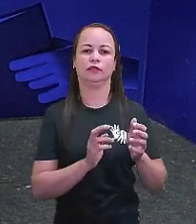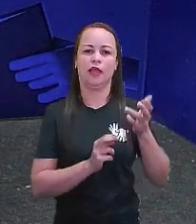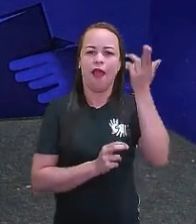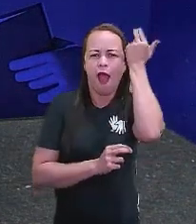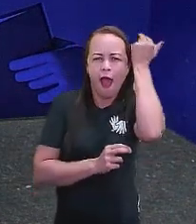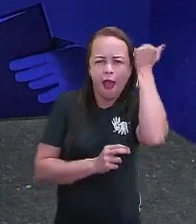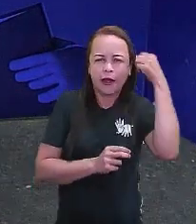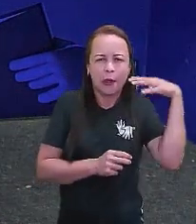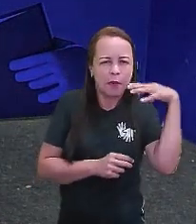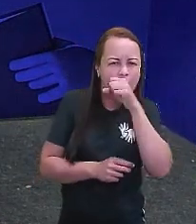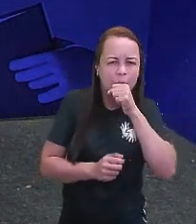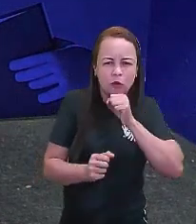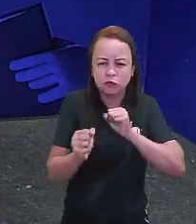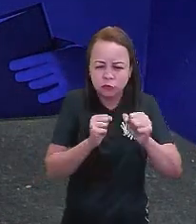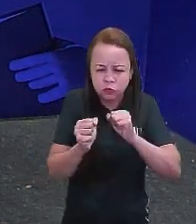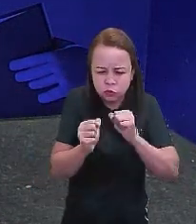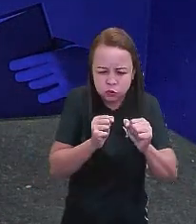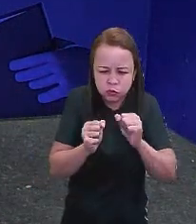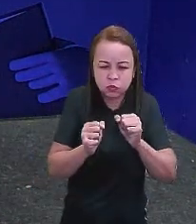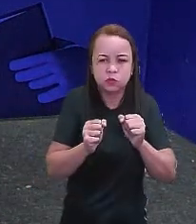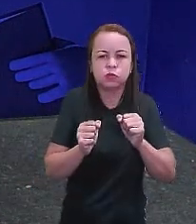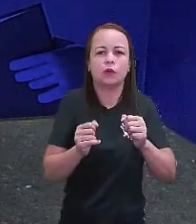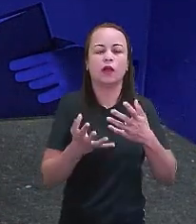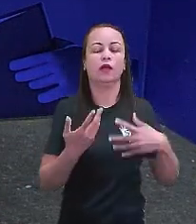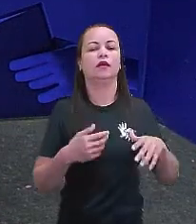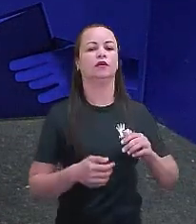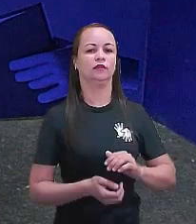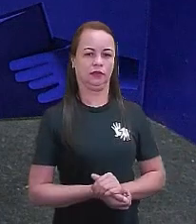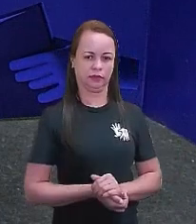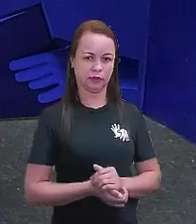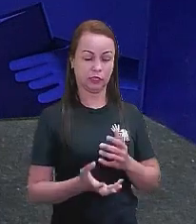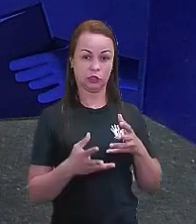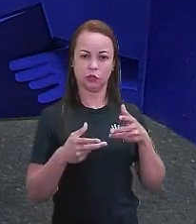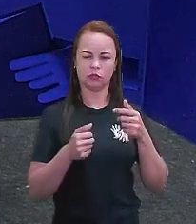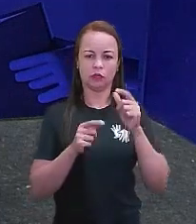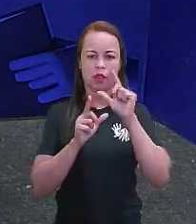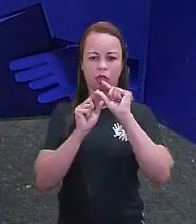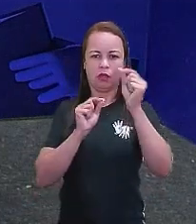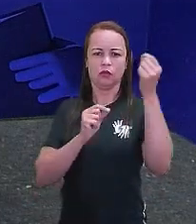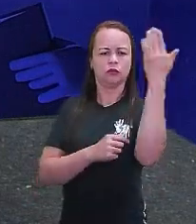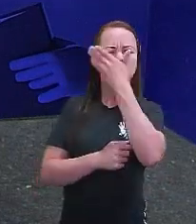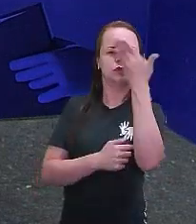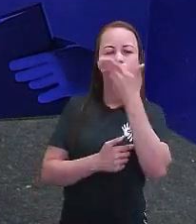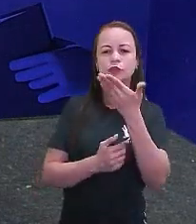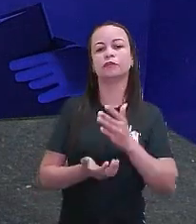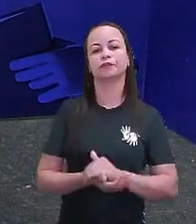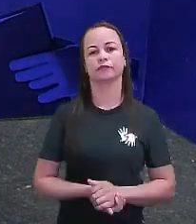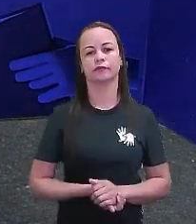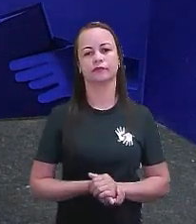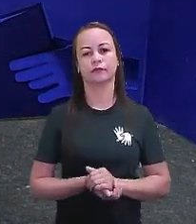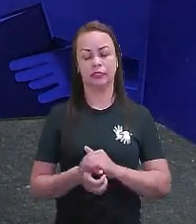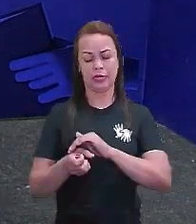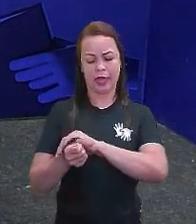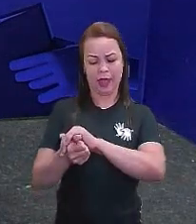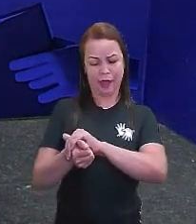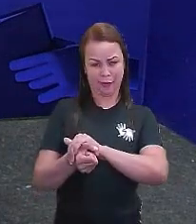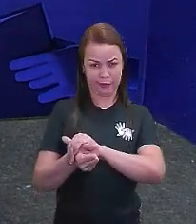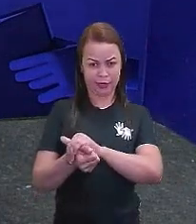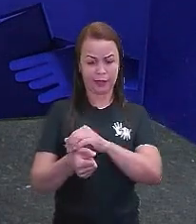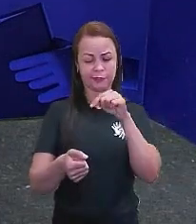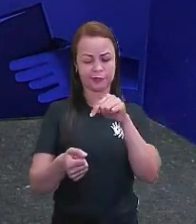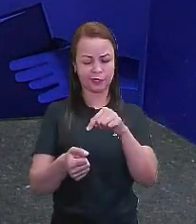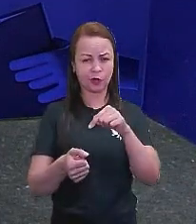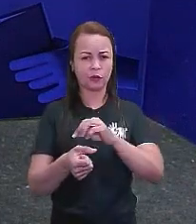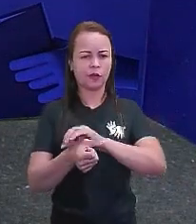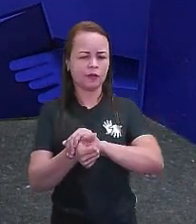lebre foi bem rápido, zum, que todo mundo perdeu a tela de vista. A tartaruga, em seu